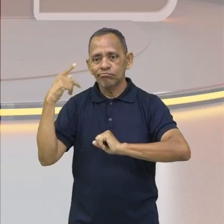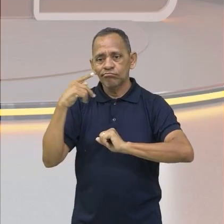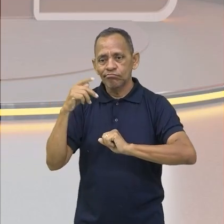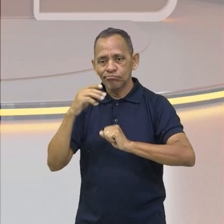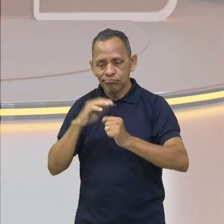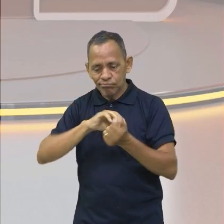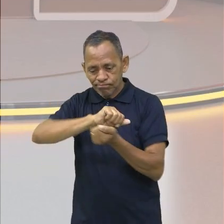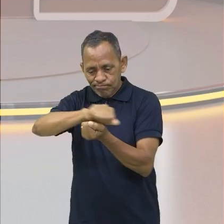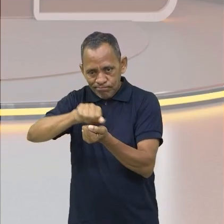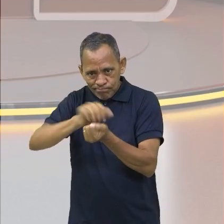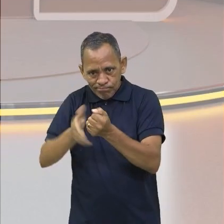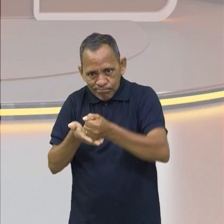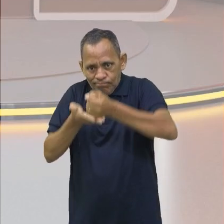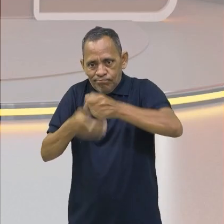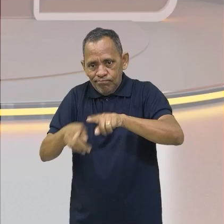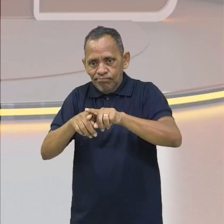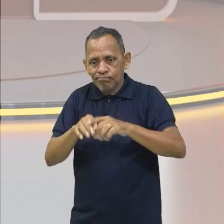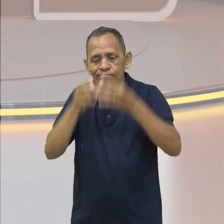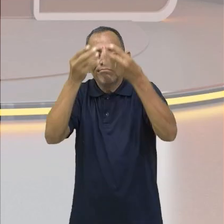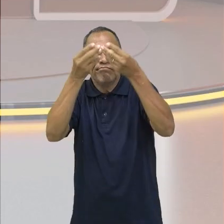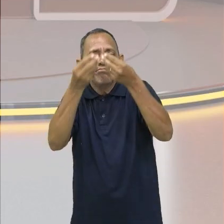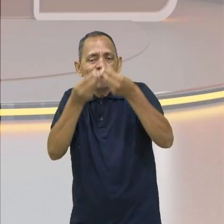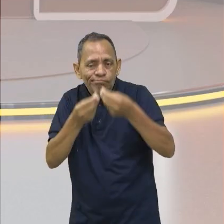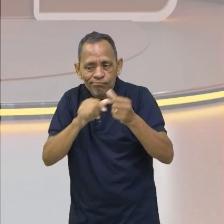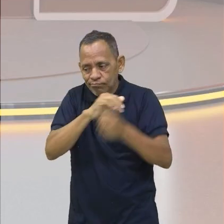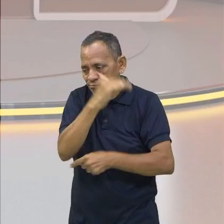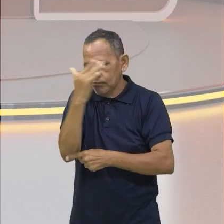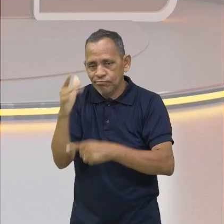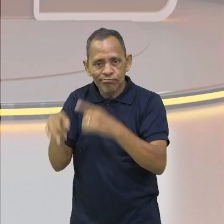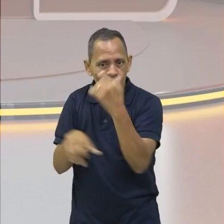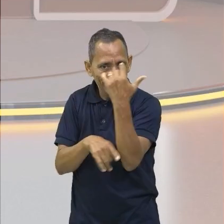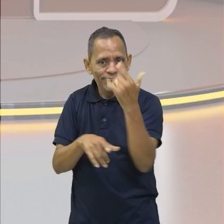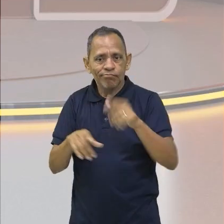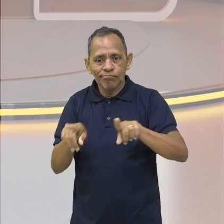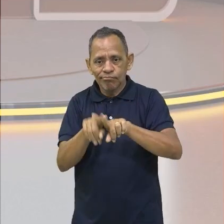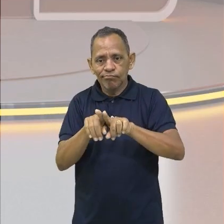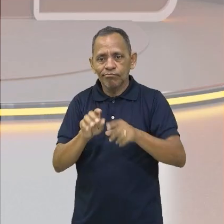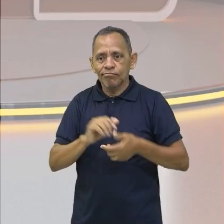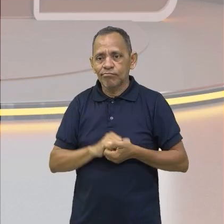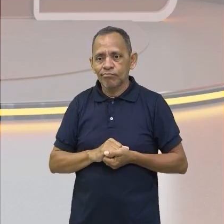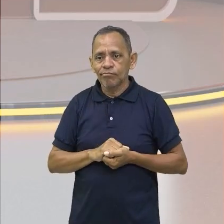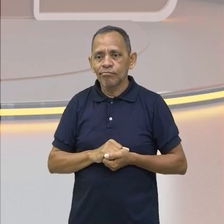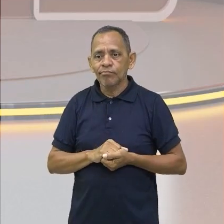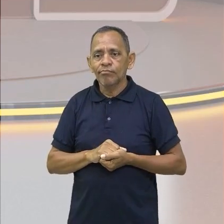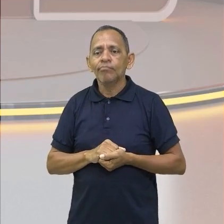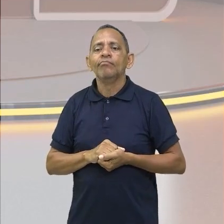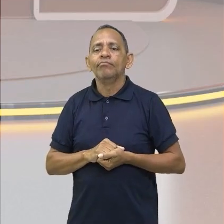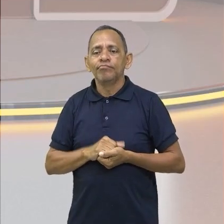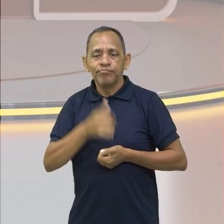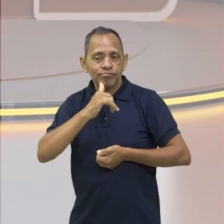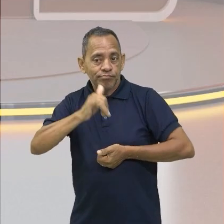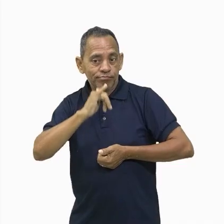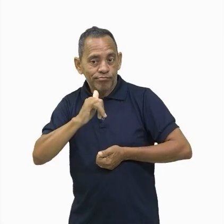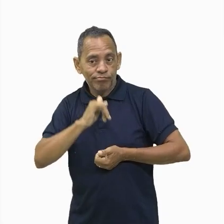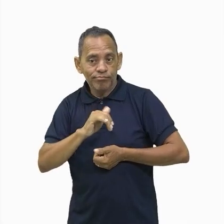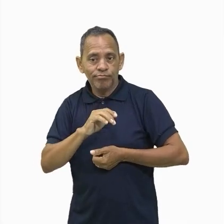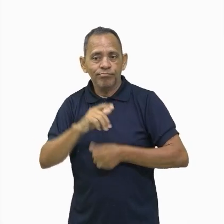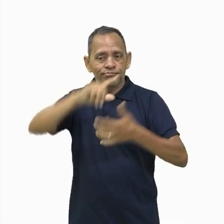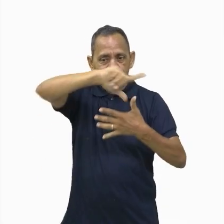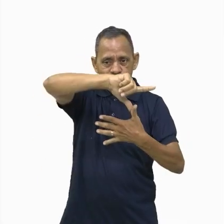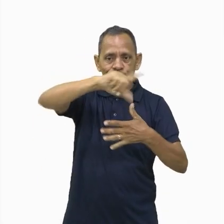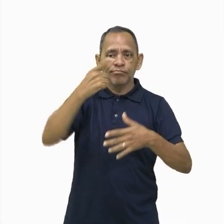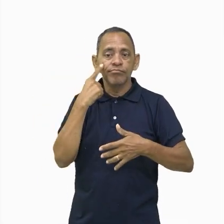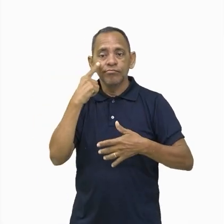sustentáveis, até para não ter uma degradação ambiental, tá? Agora, a matriz energética na América Latina, gente, a gente observa que